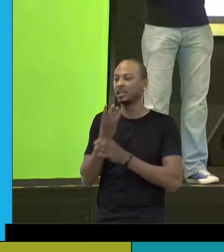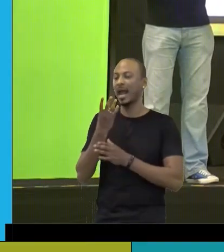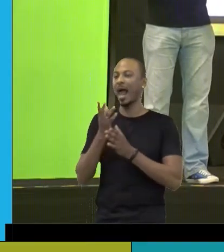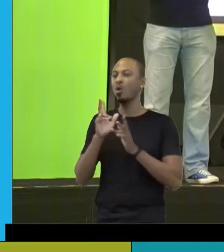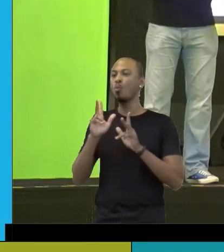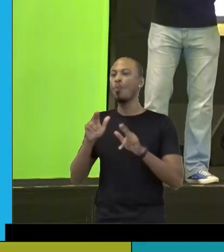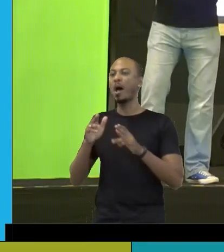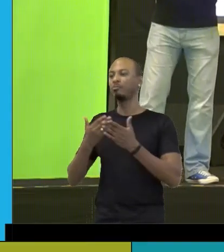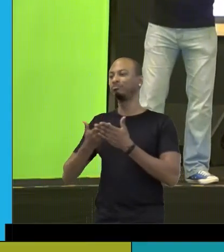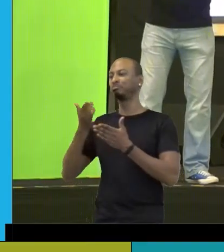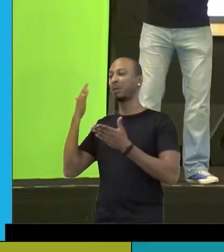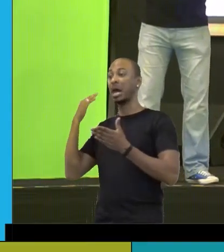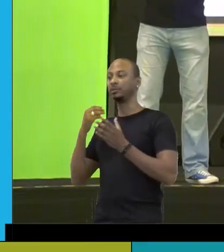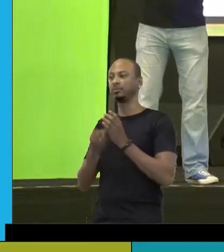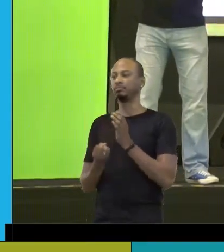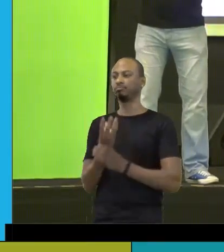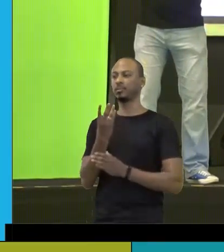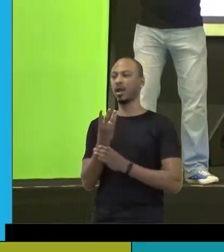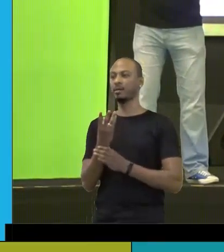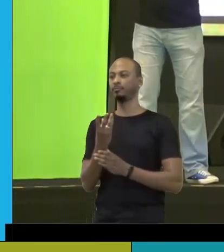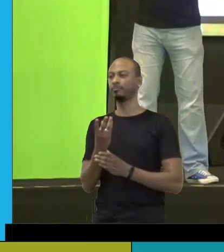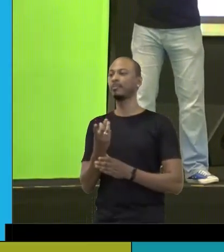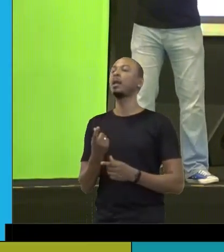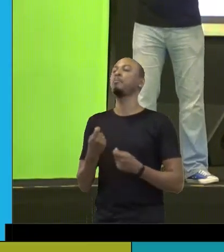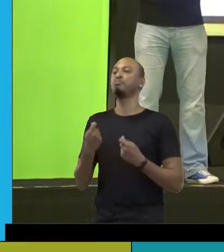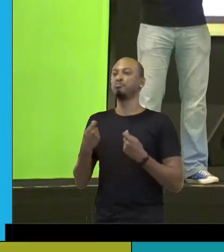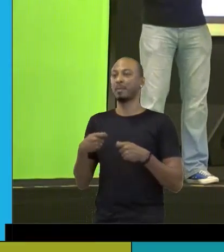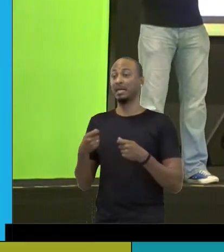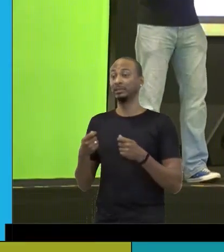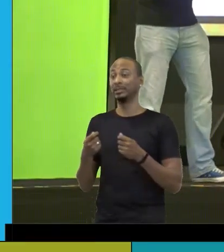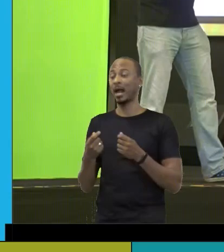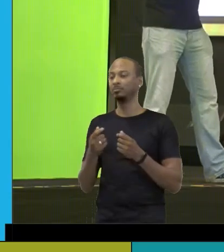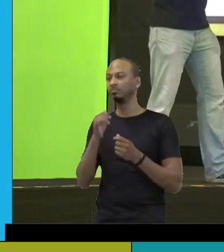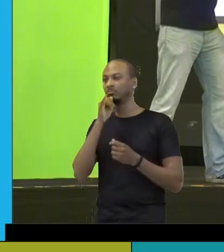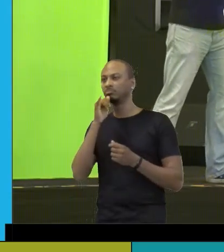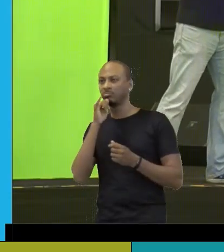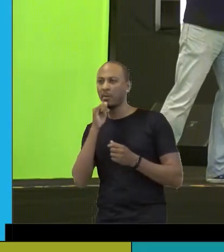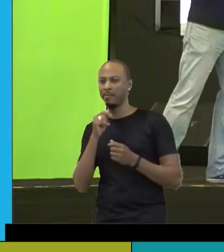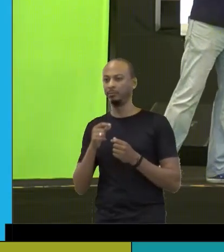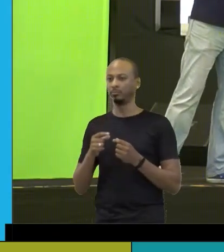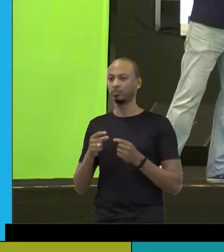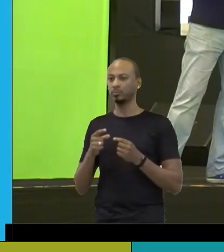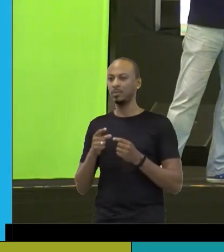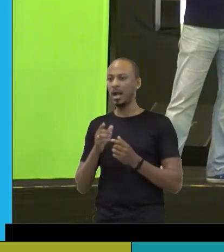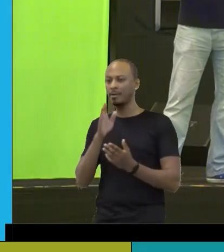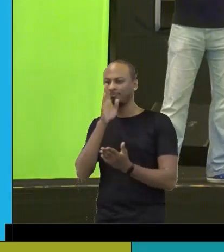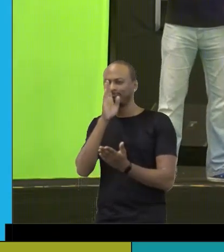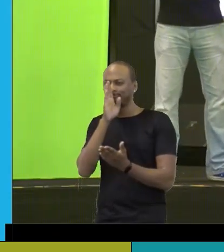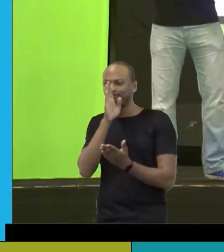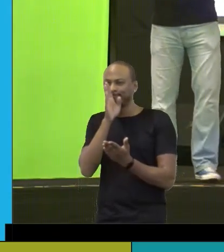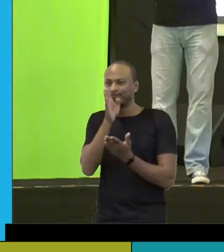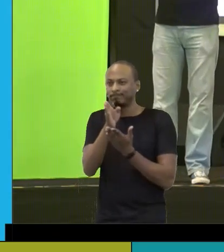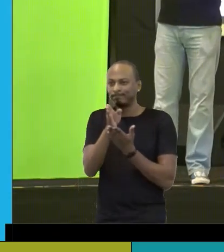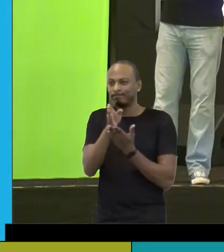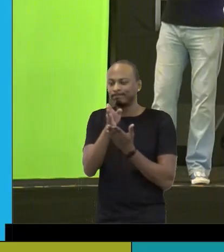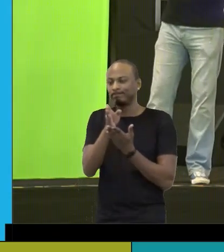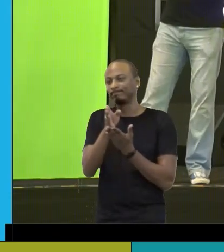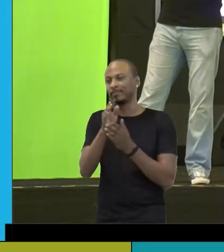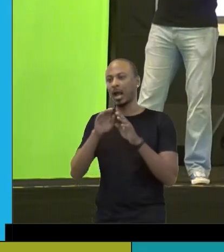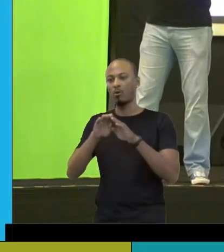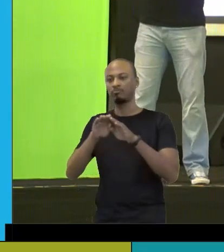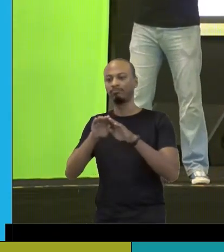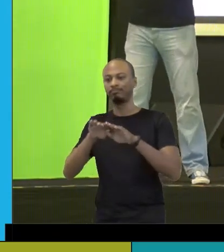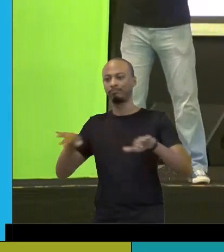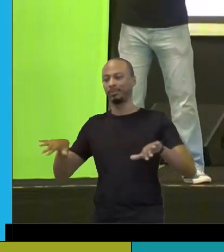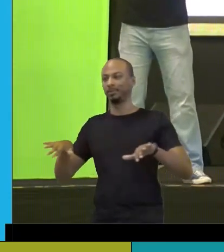fizeram. É preciso romper com o idealismo, é preciso romper com a utopia, é preciso